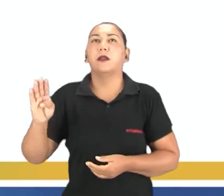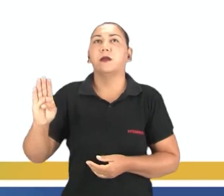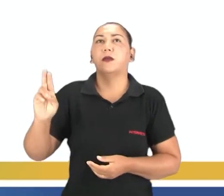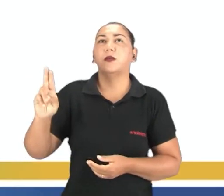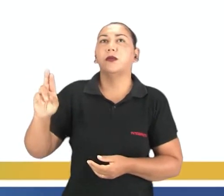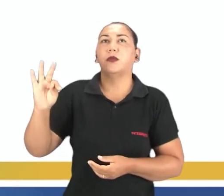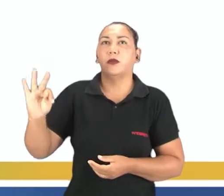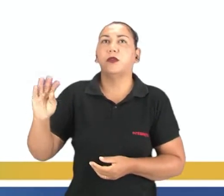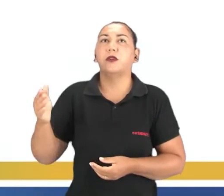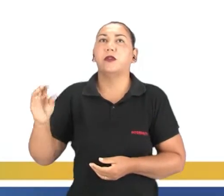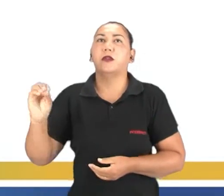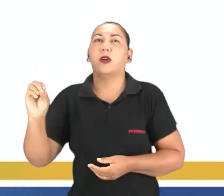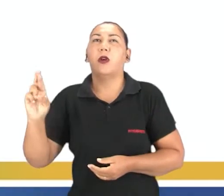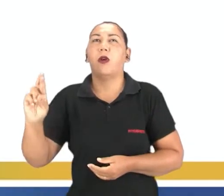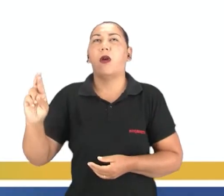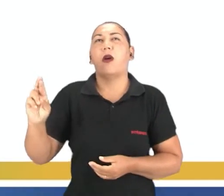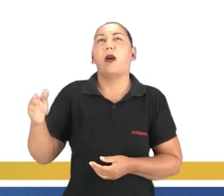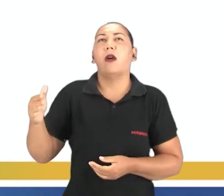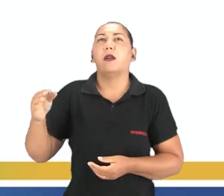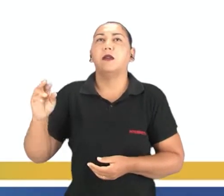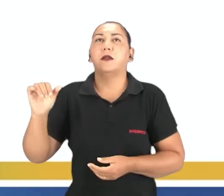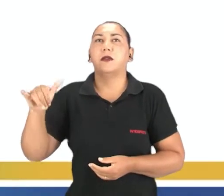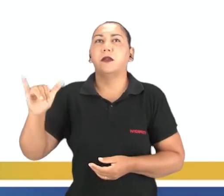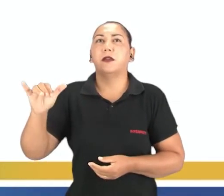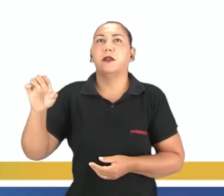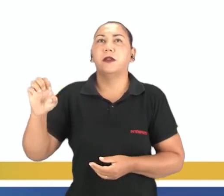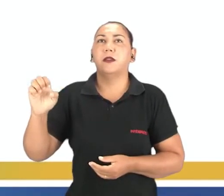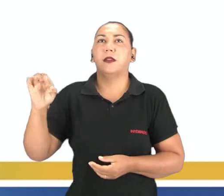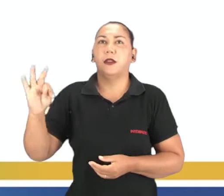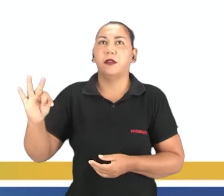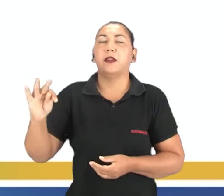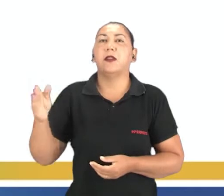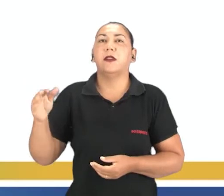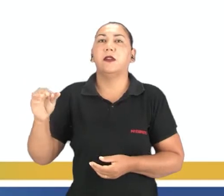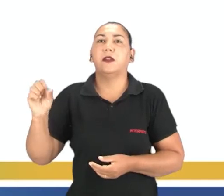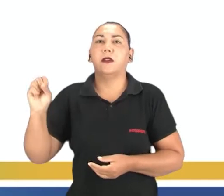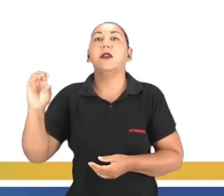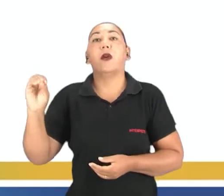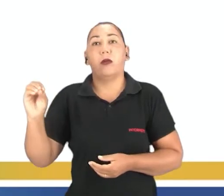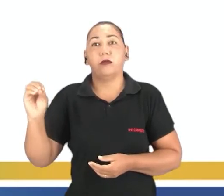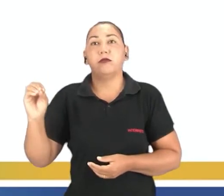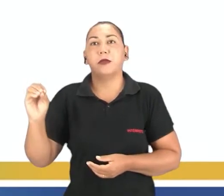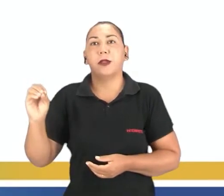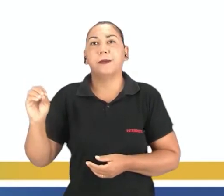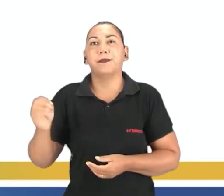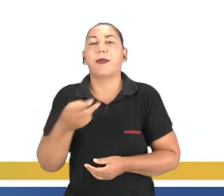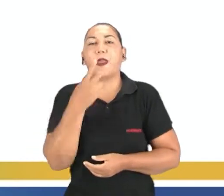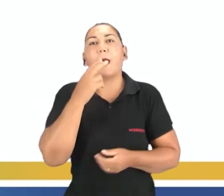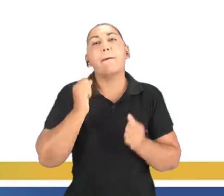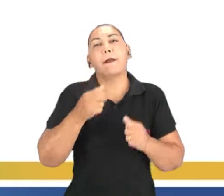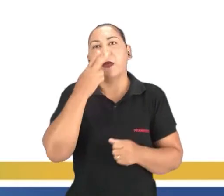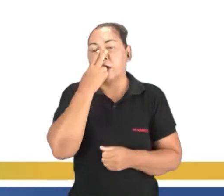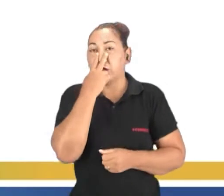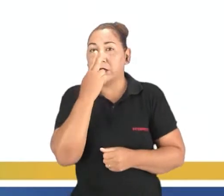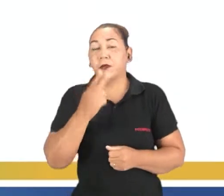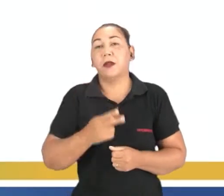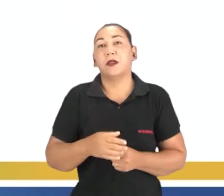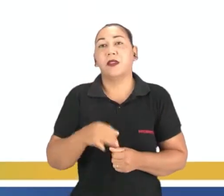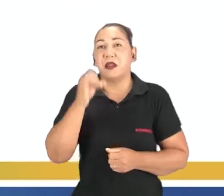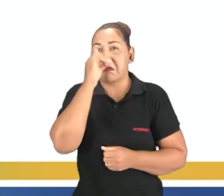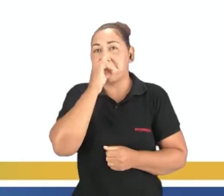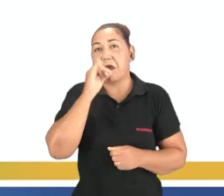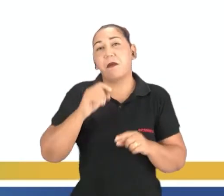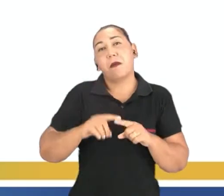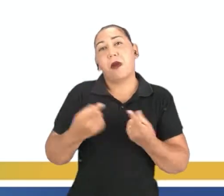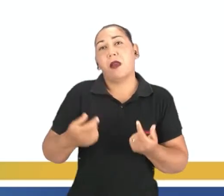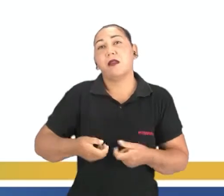esteja aí na hora do aperreio, lembrem-se do fanboys. A explicação pode até parecer bobagem, mas dicas simples como essa acima que